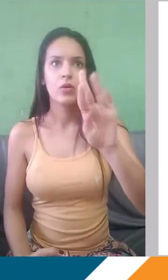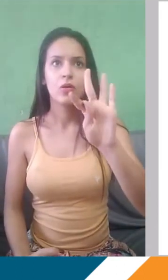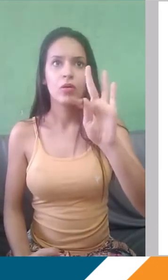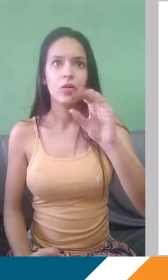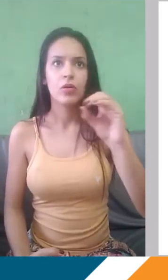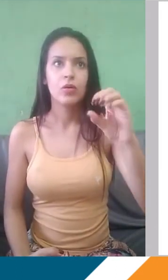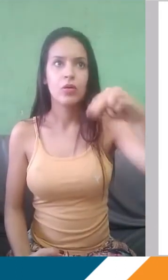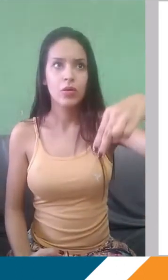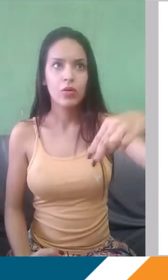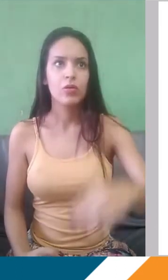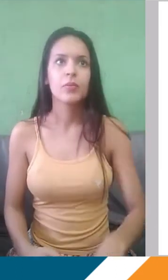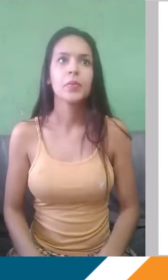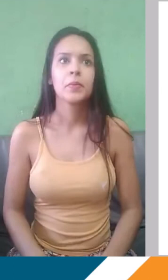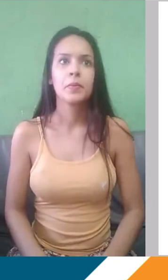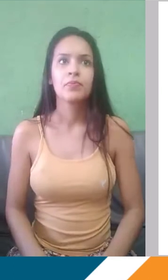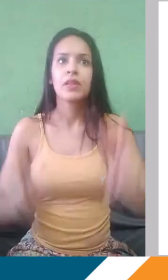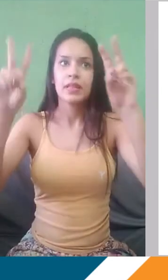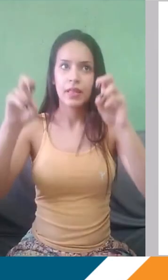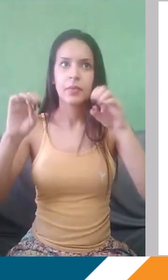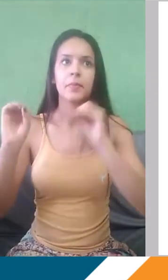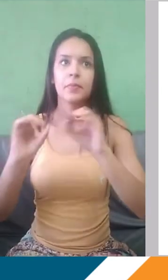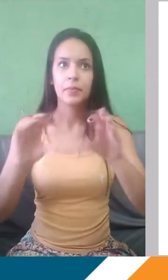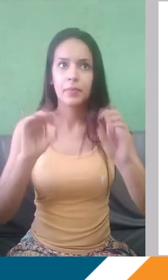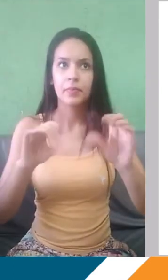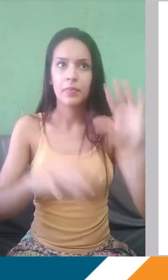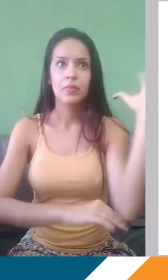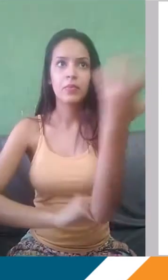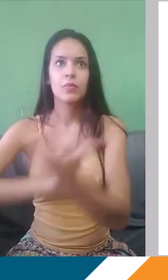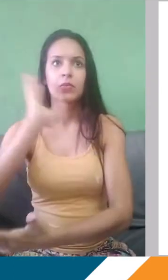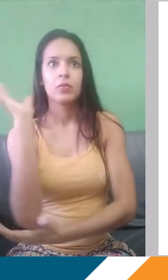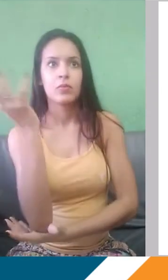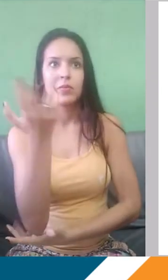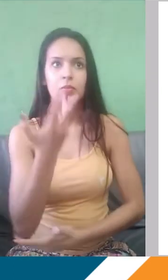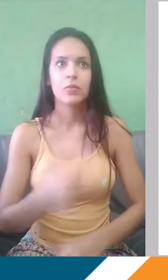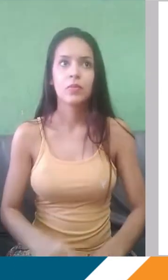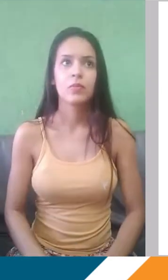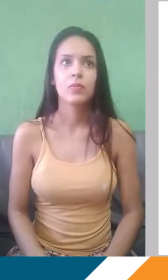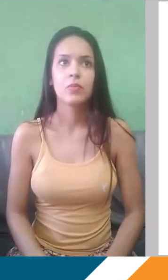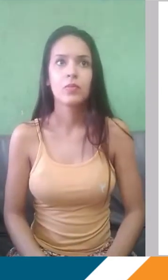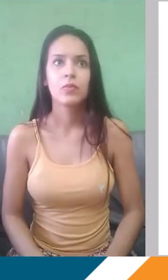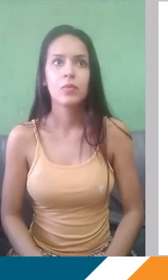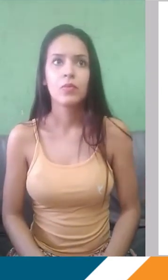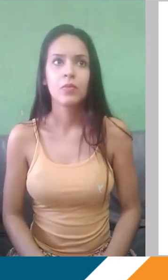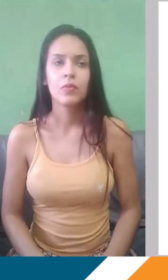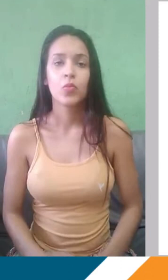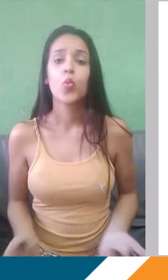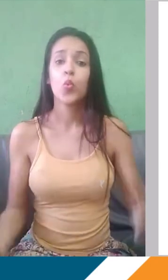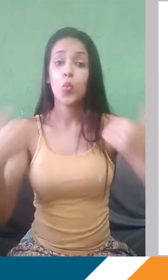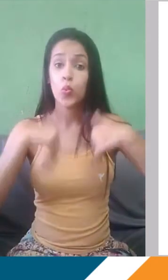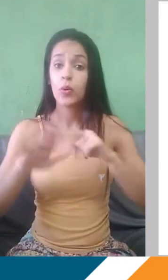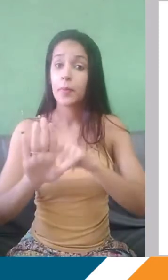fazem referência ao exame oftalmológico e a um tipo específico de dificuldade visual. Com o